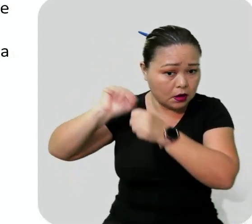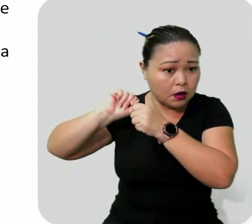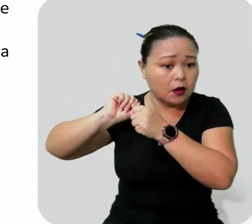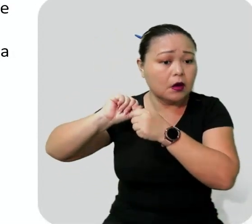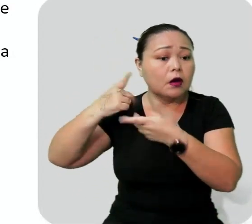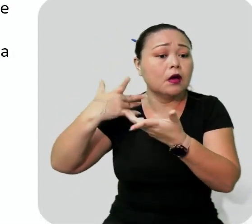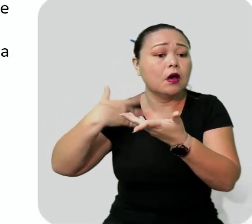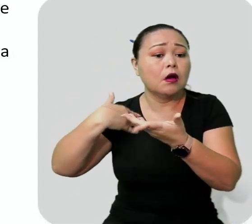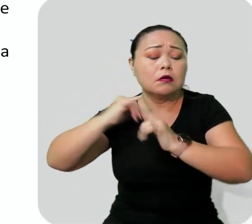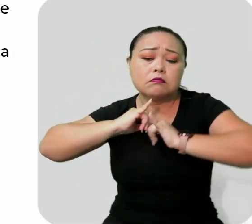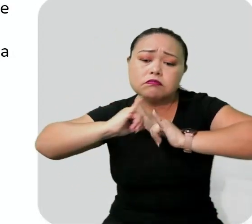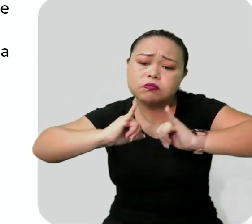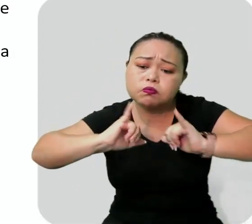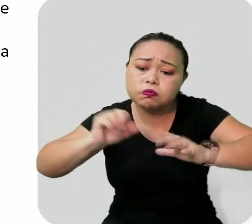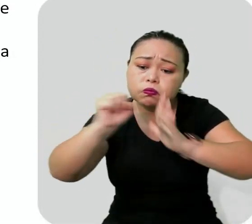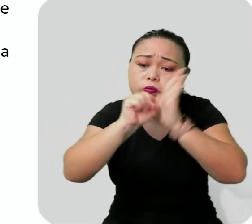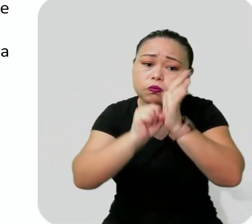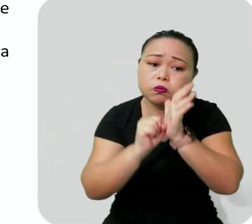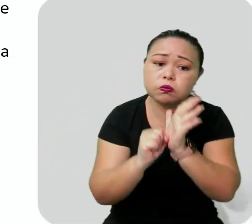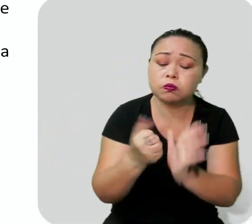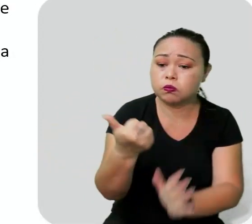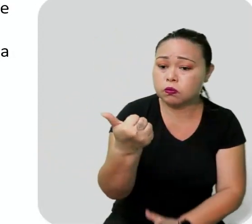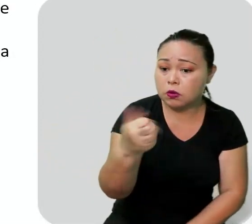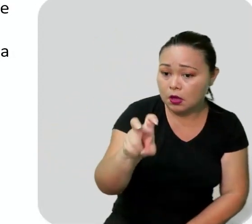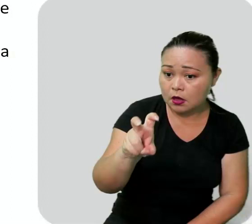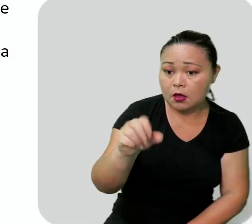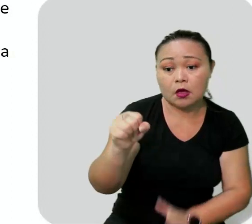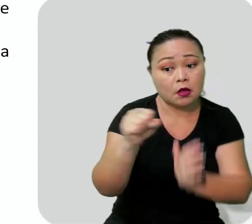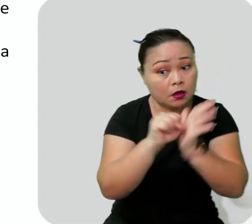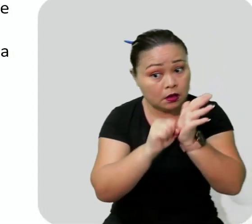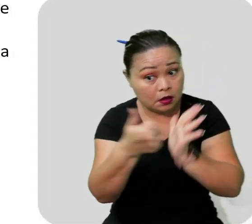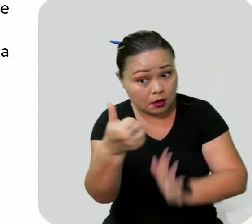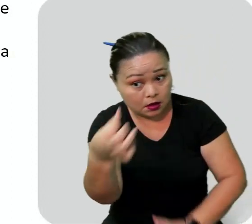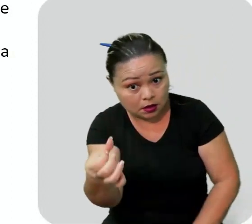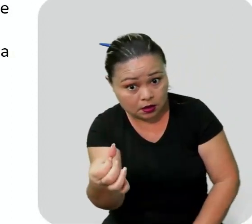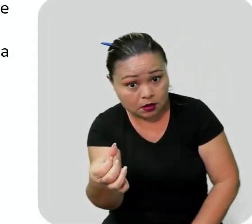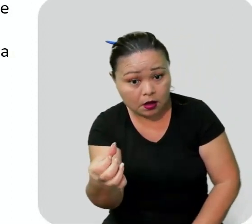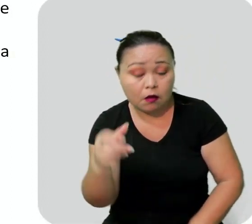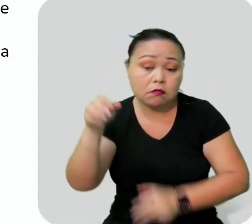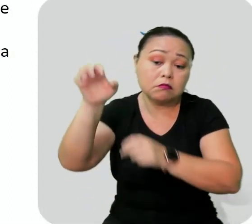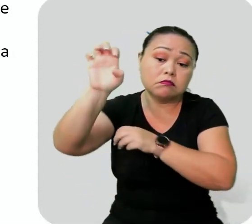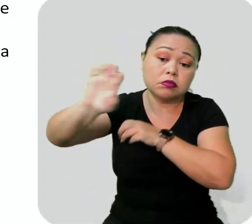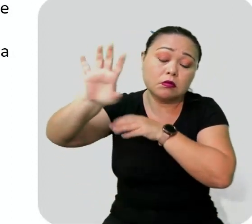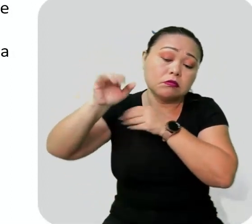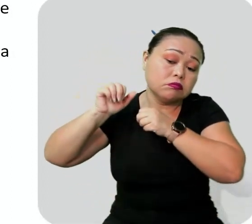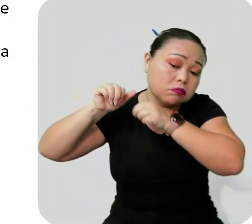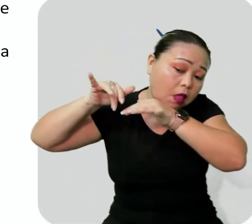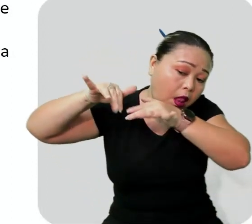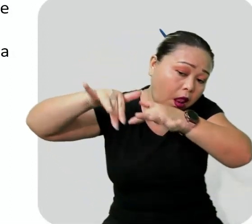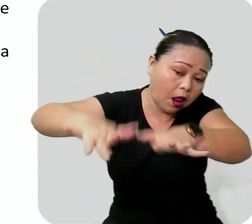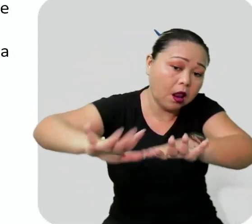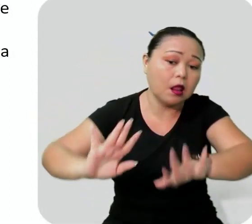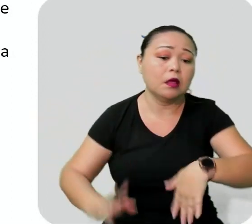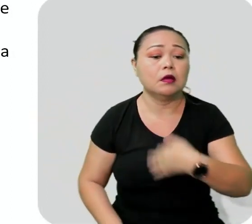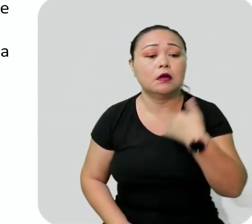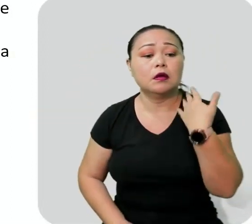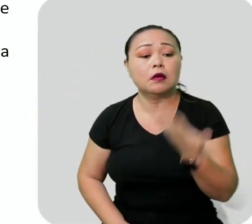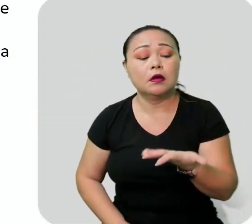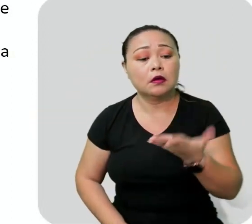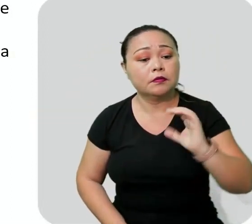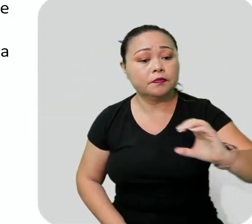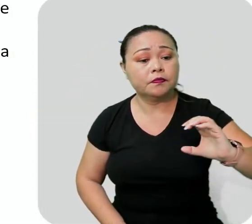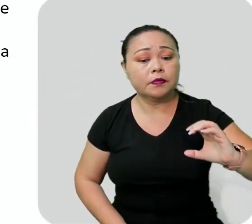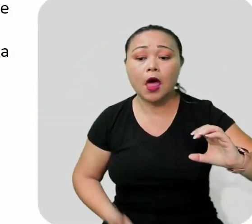e difundidos no século XV e XVI pelos europeus. Olha aí.